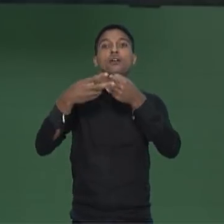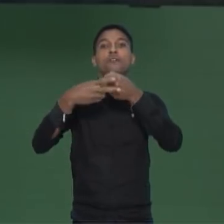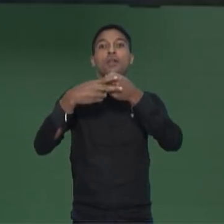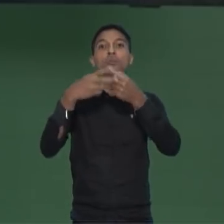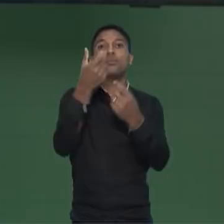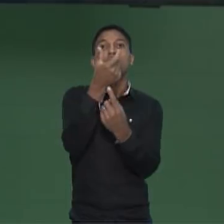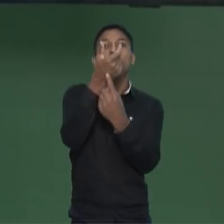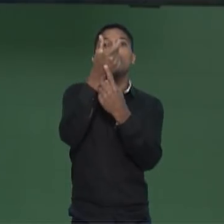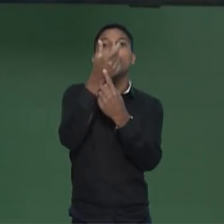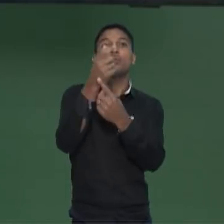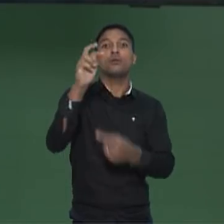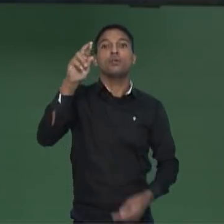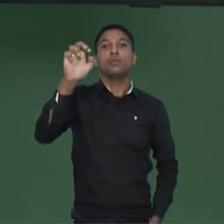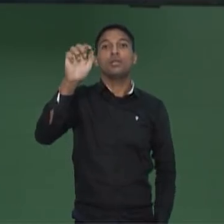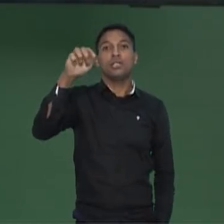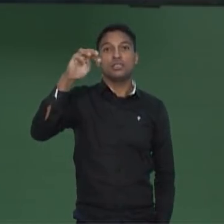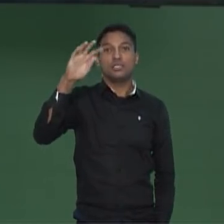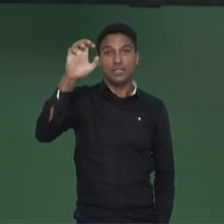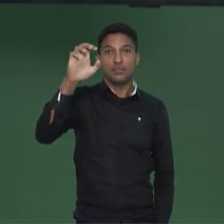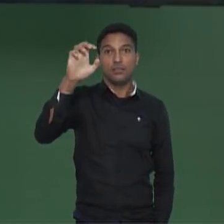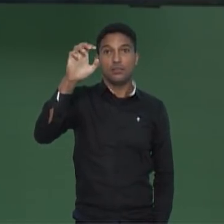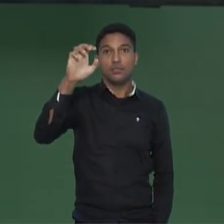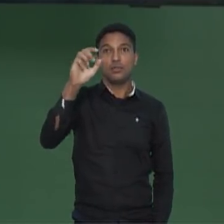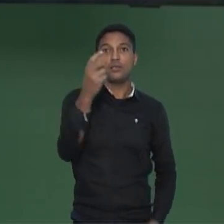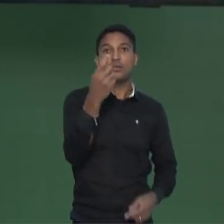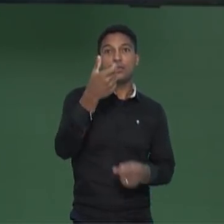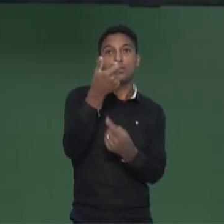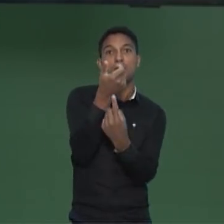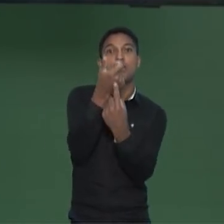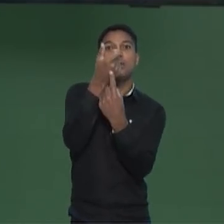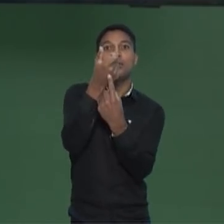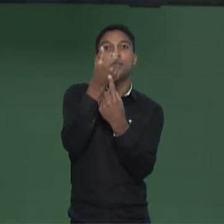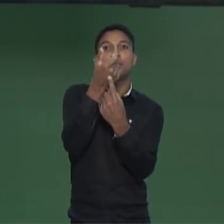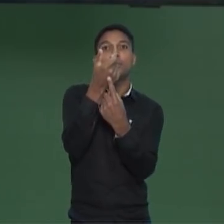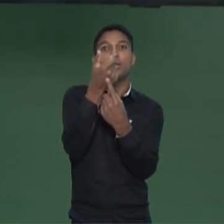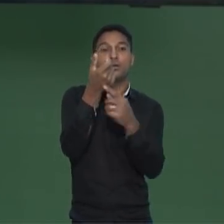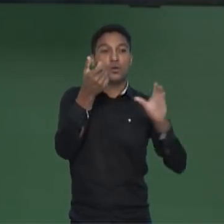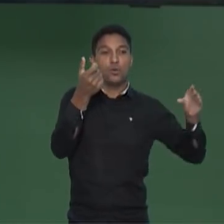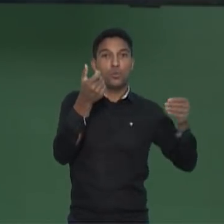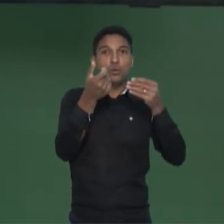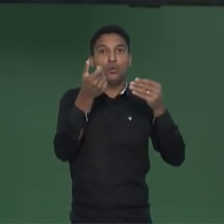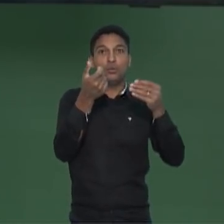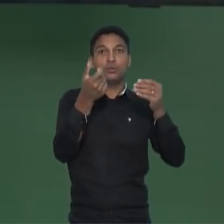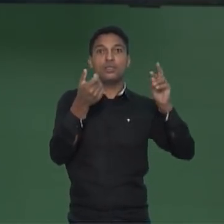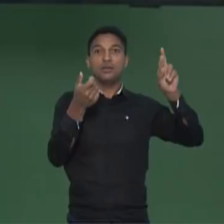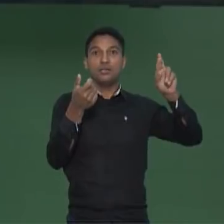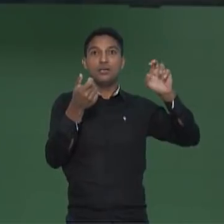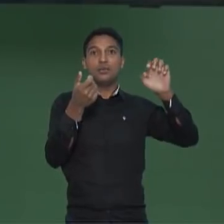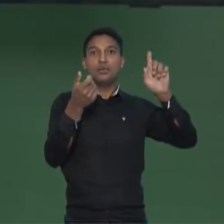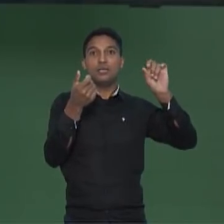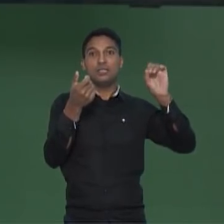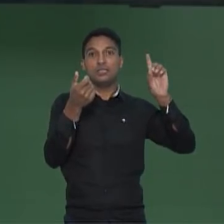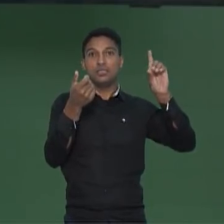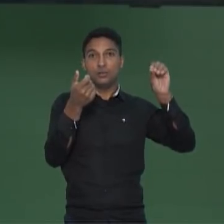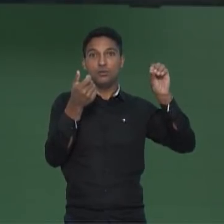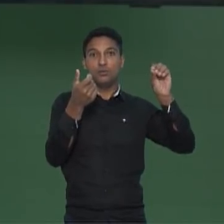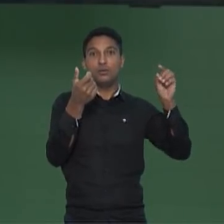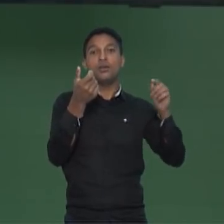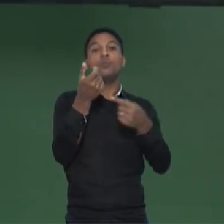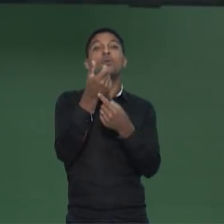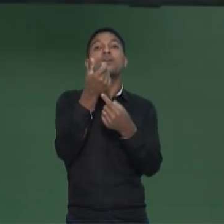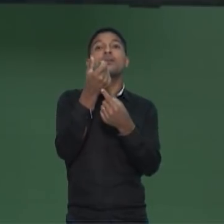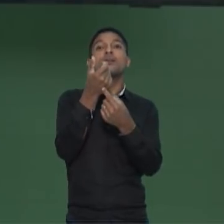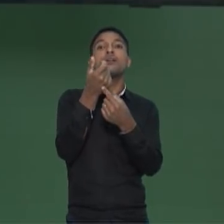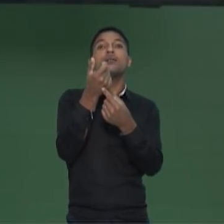Continuamos com a temática de regência verbal. Um verbo exige complementos. Essa é a regência